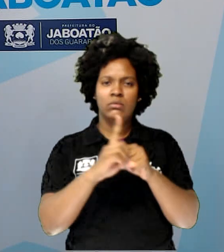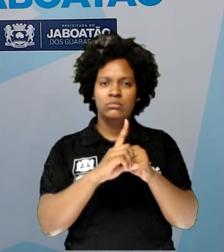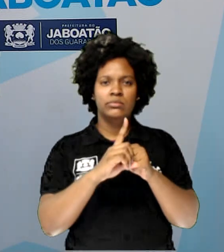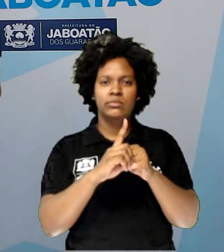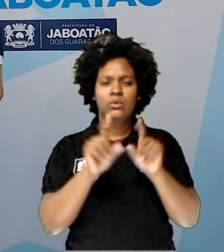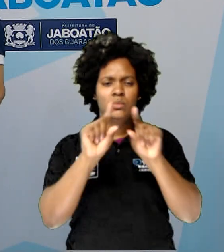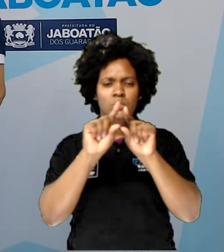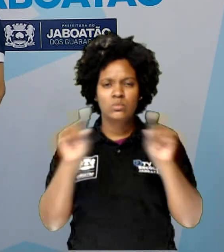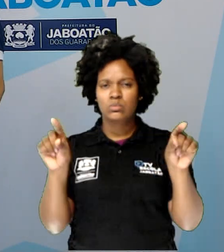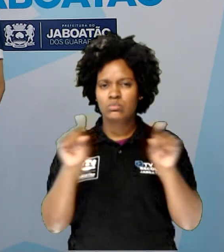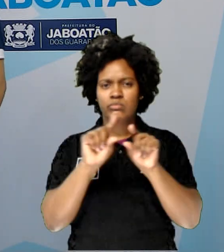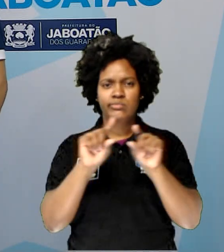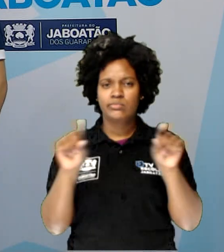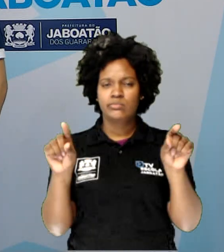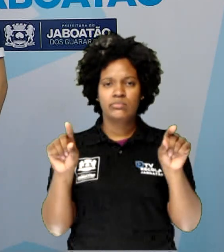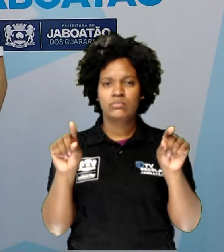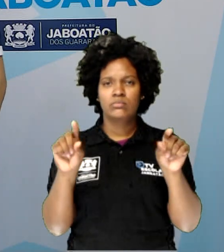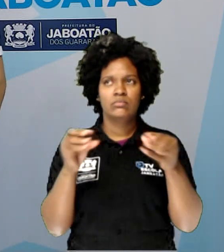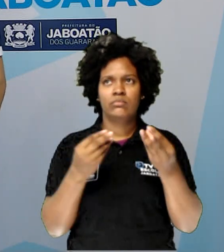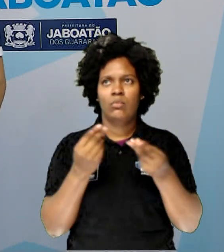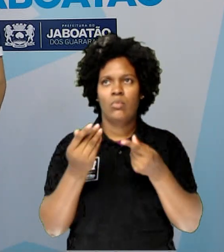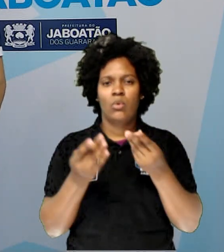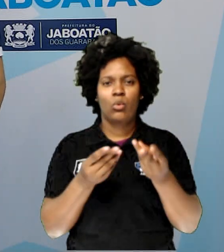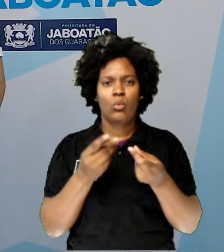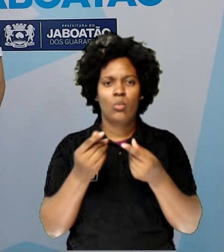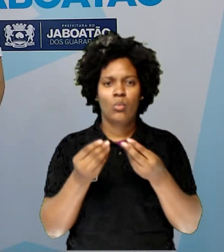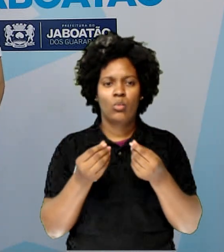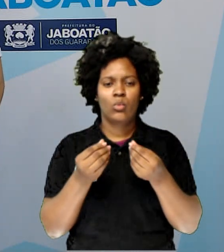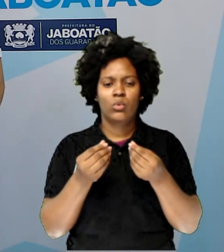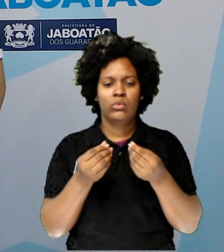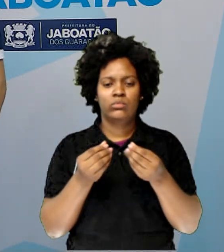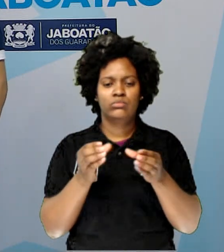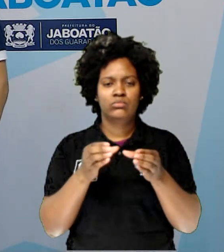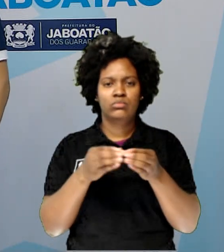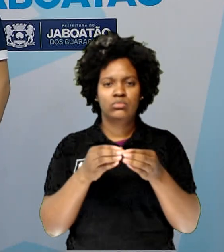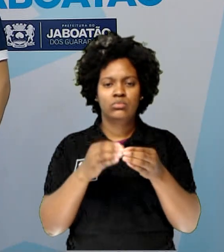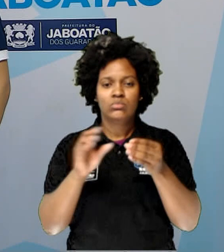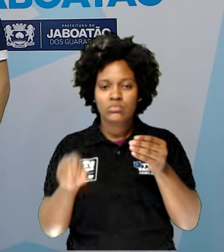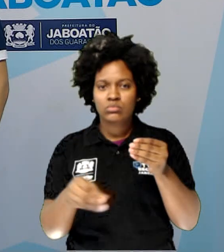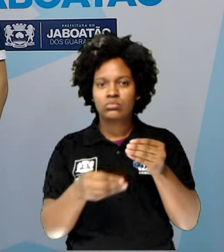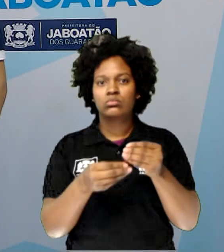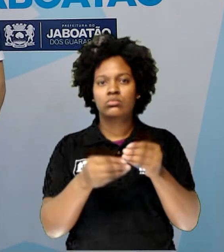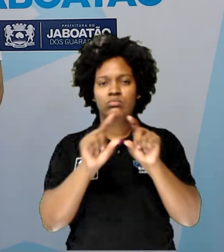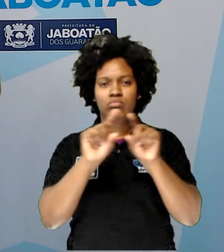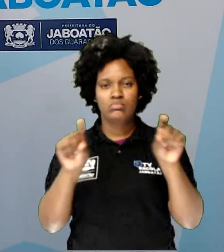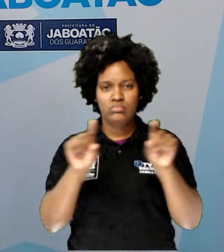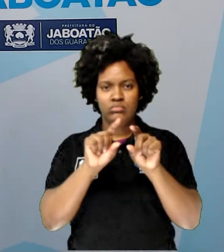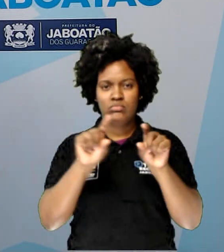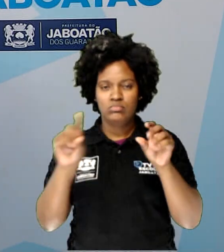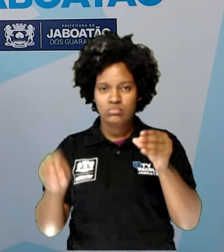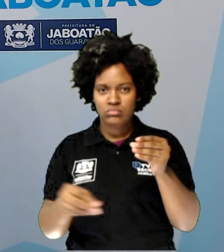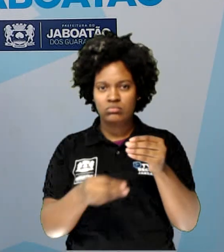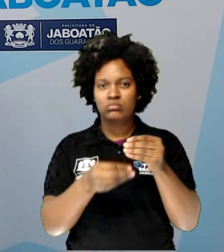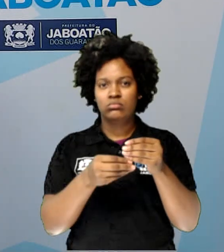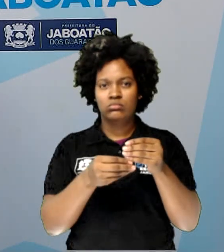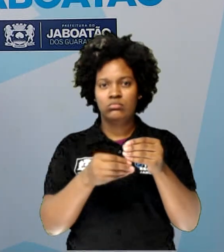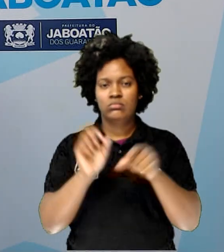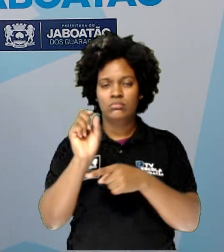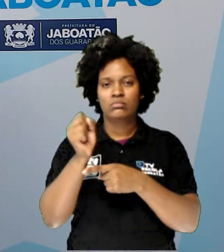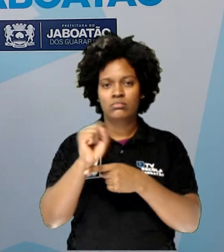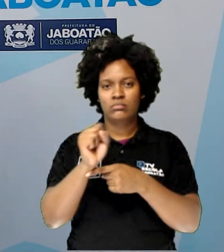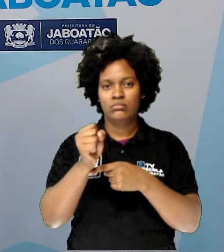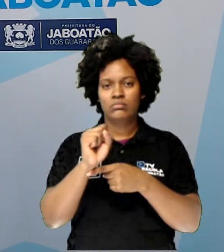vai levar o que como conjunção integrante, que seria uma oração subordinativa, ok? Uma oração substantiva,